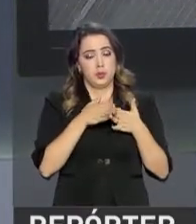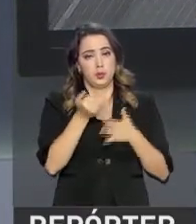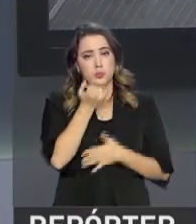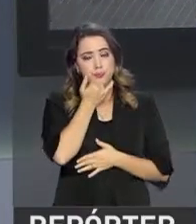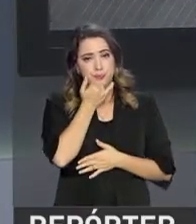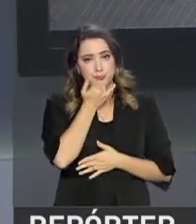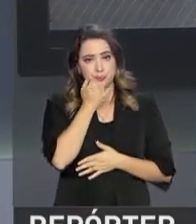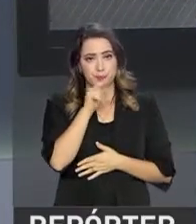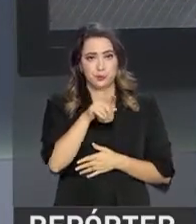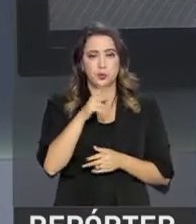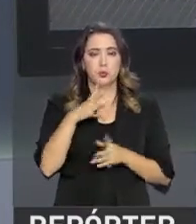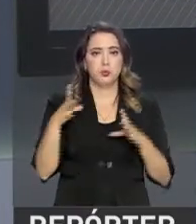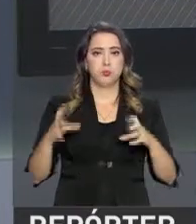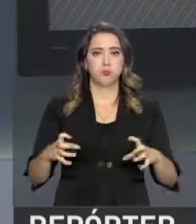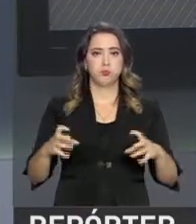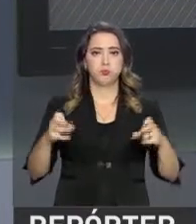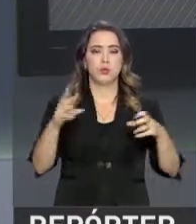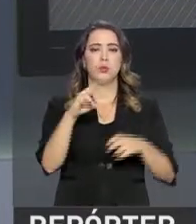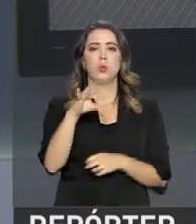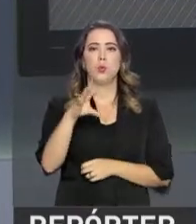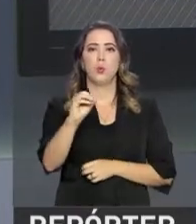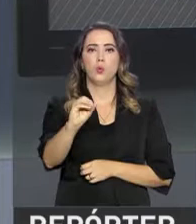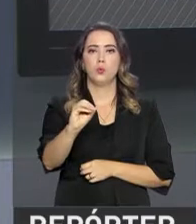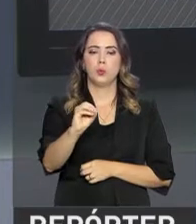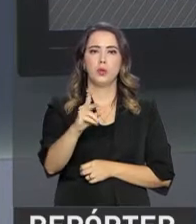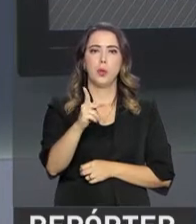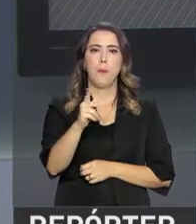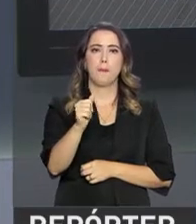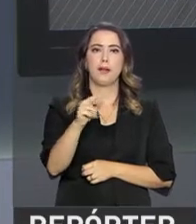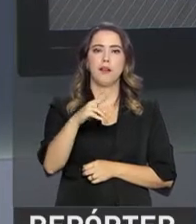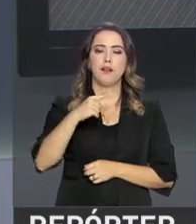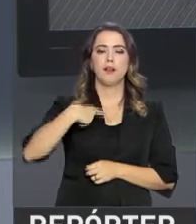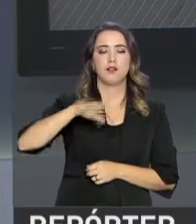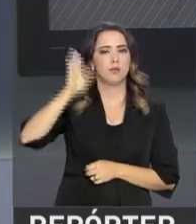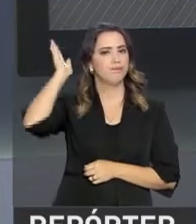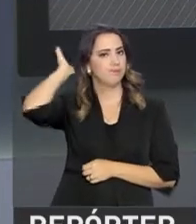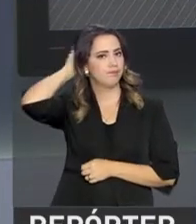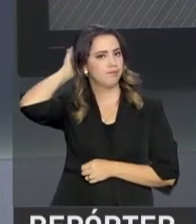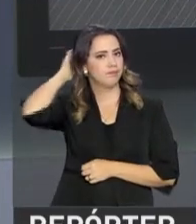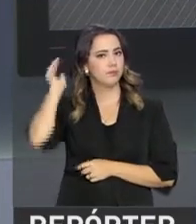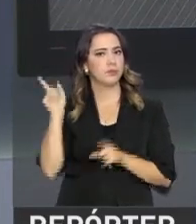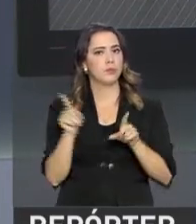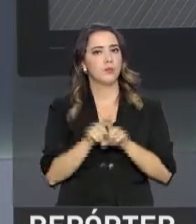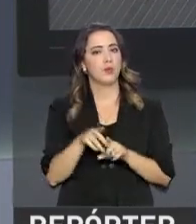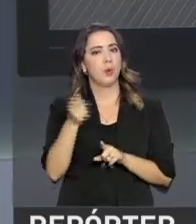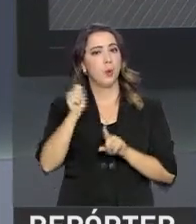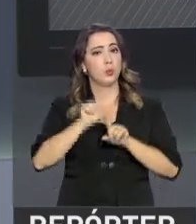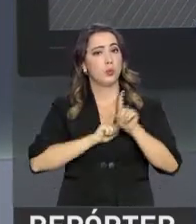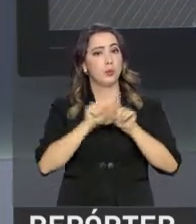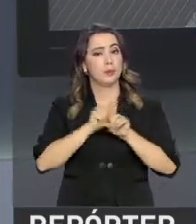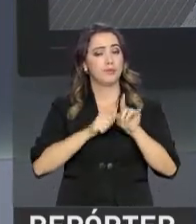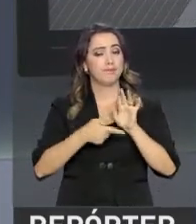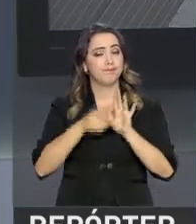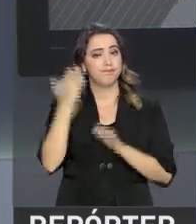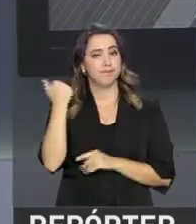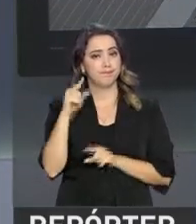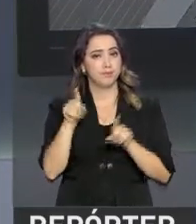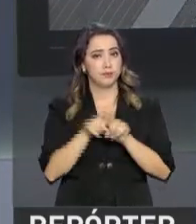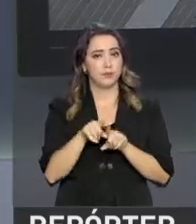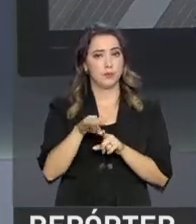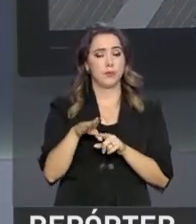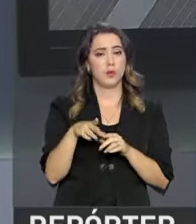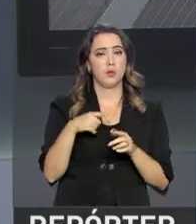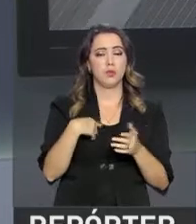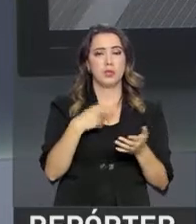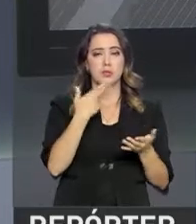brasileira pela poluição no Rio Pará, que fica no nordeste do estado com o mesmo nome. No mês passado, um laudo do Instituto Evandro Chagas,